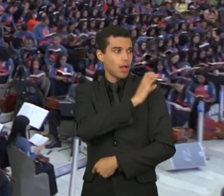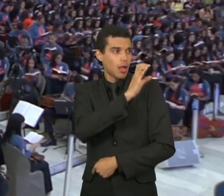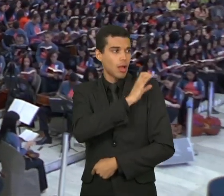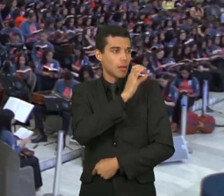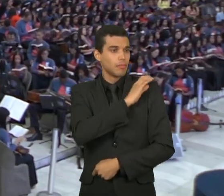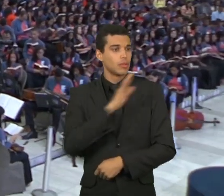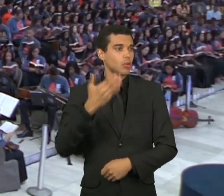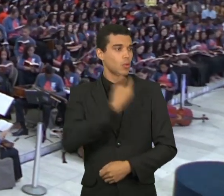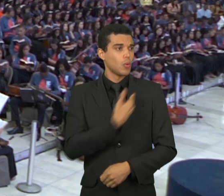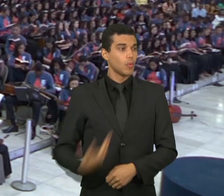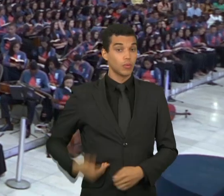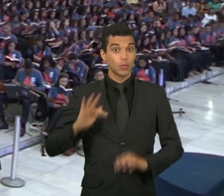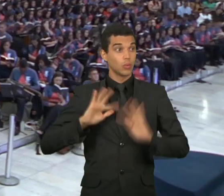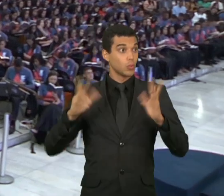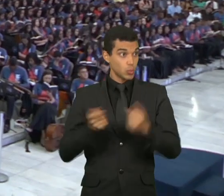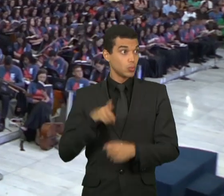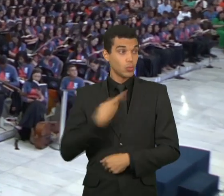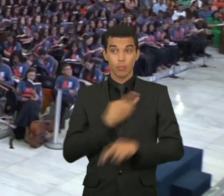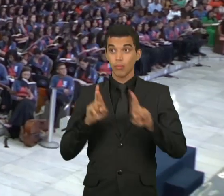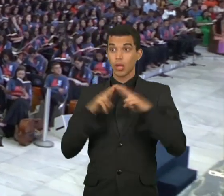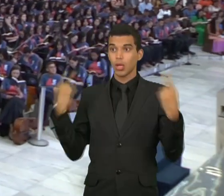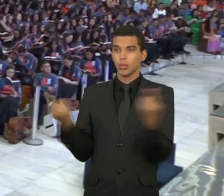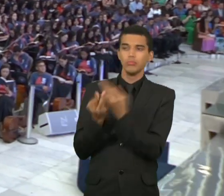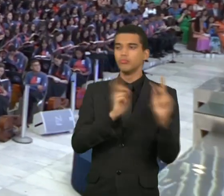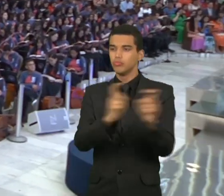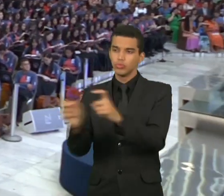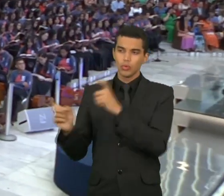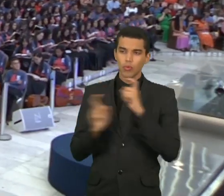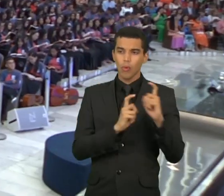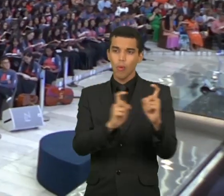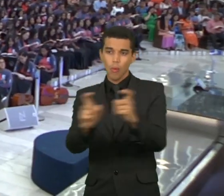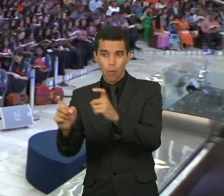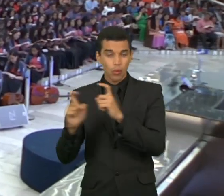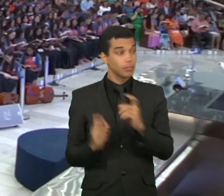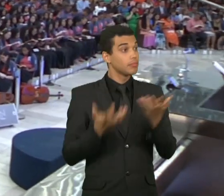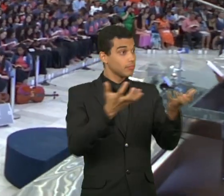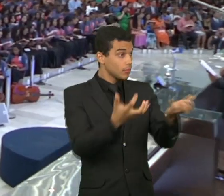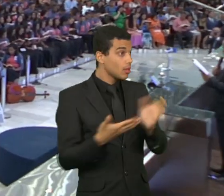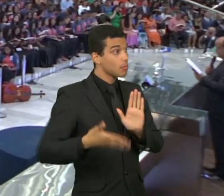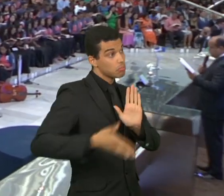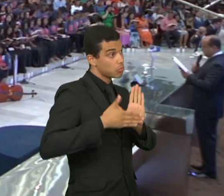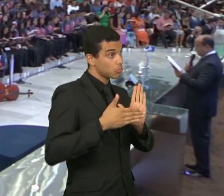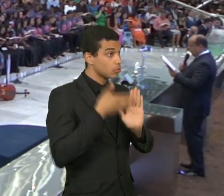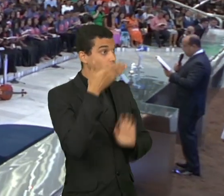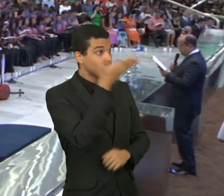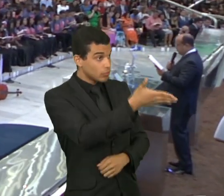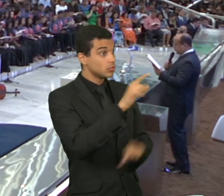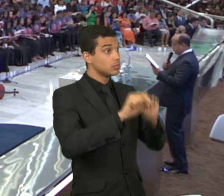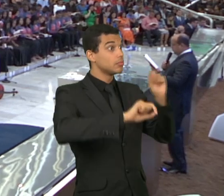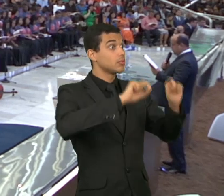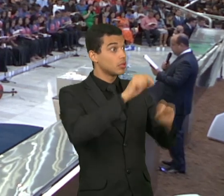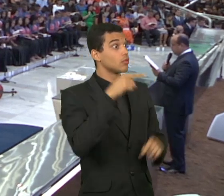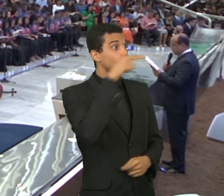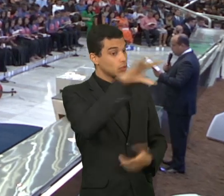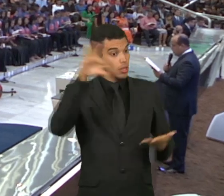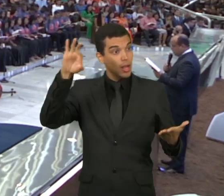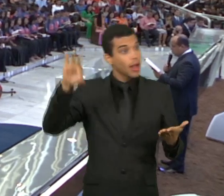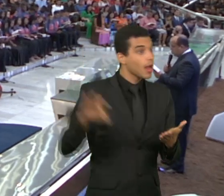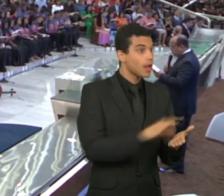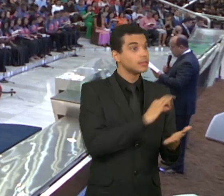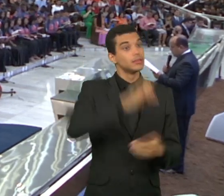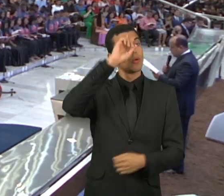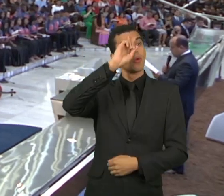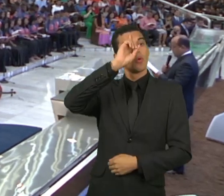tomaram conselho a fim de estabelecerem um edito real e fazerem firme este mandamento,